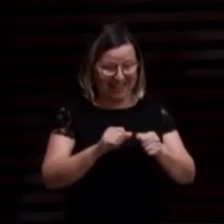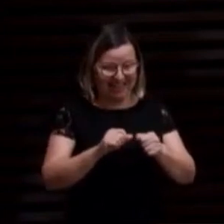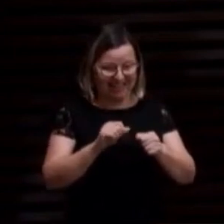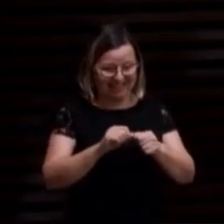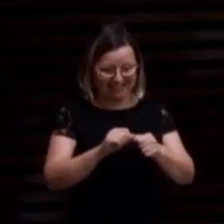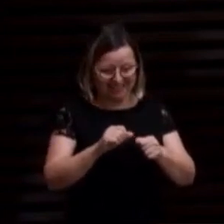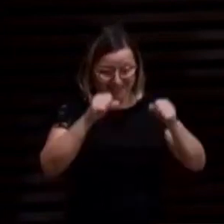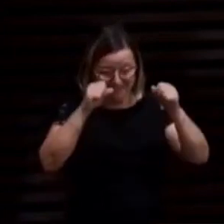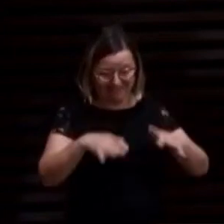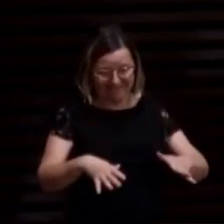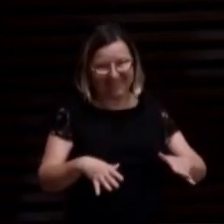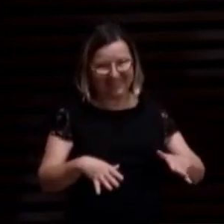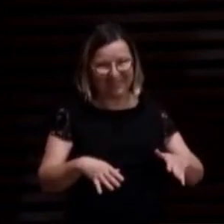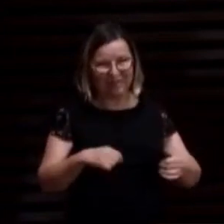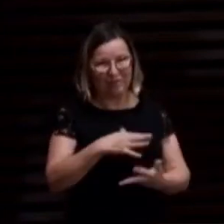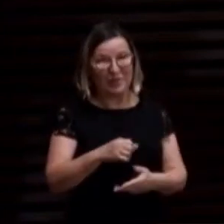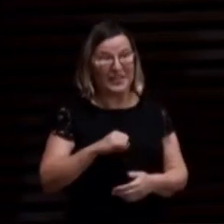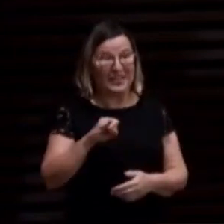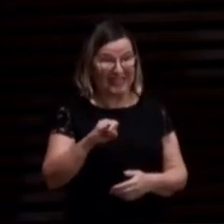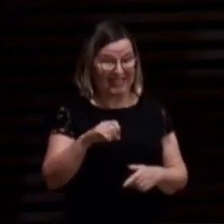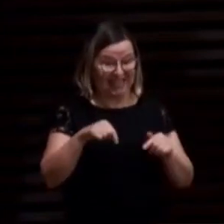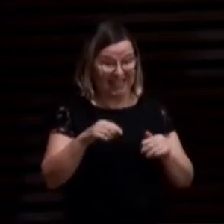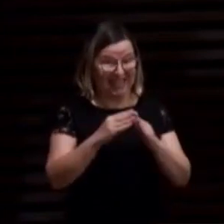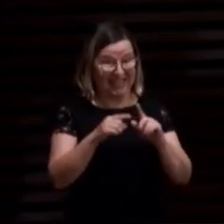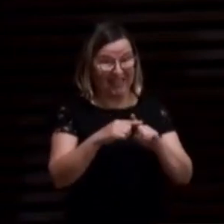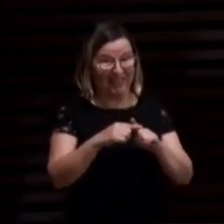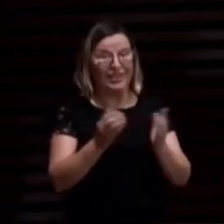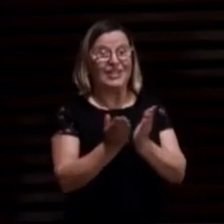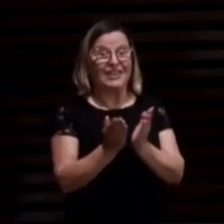Se eu tivesse numa igreja de crentes,